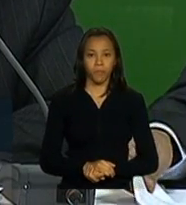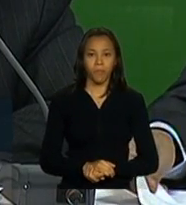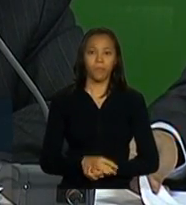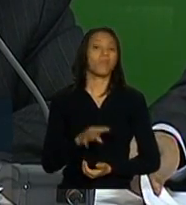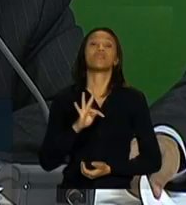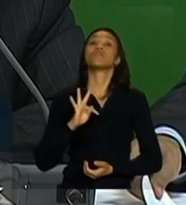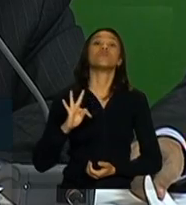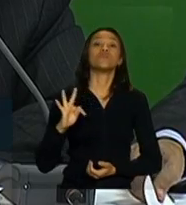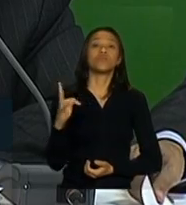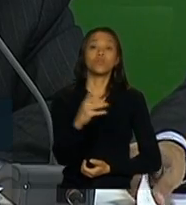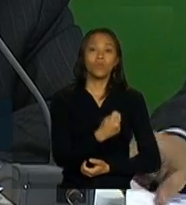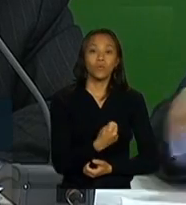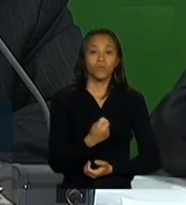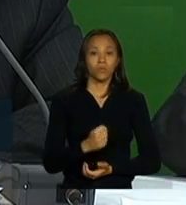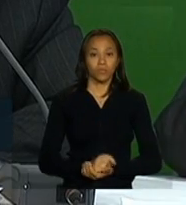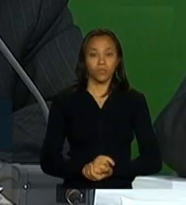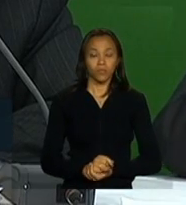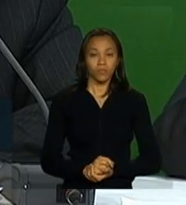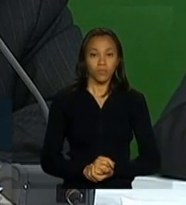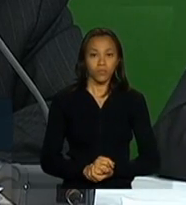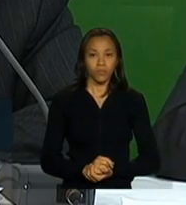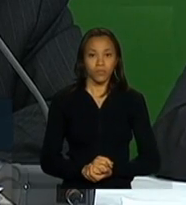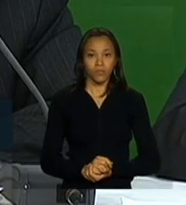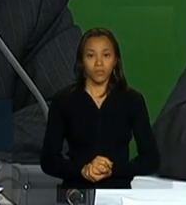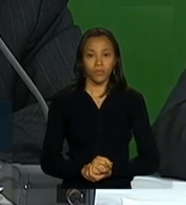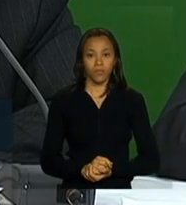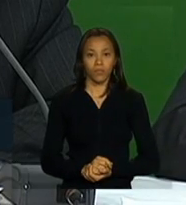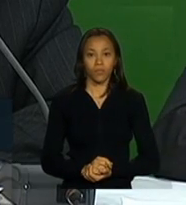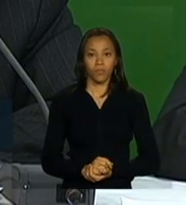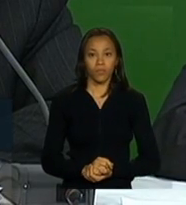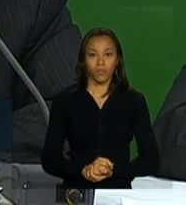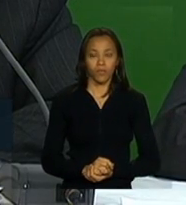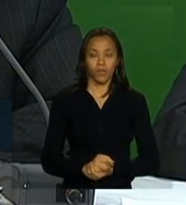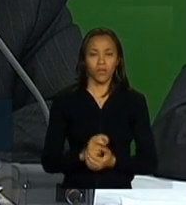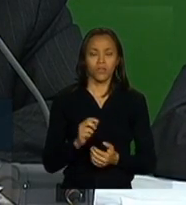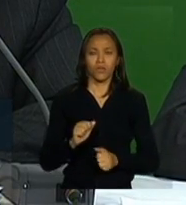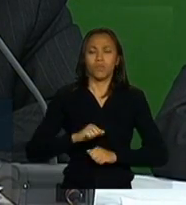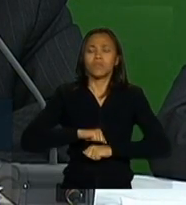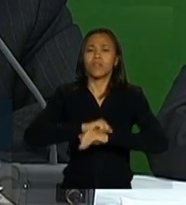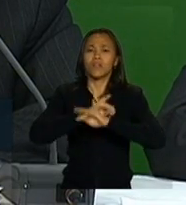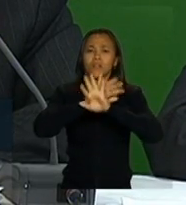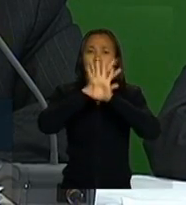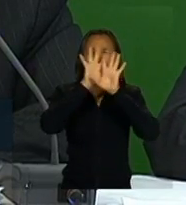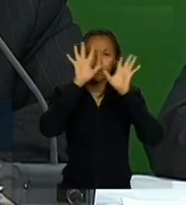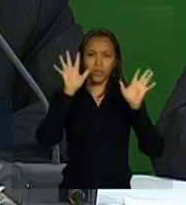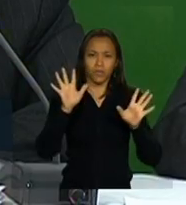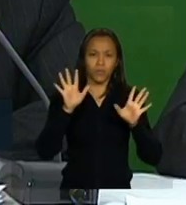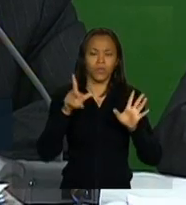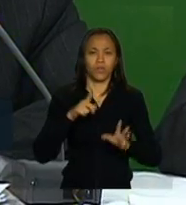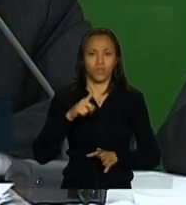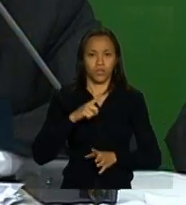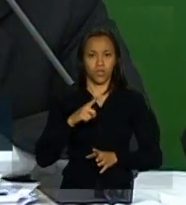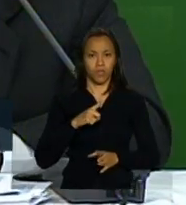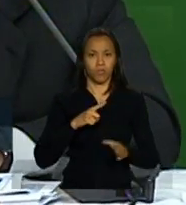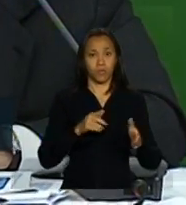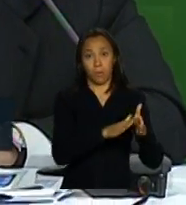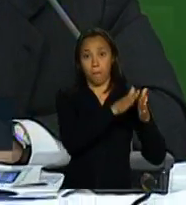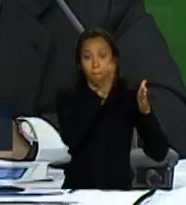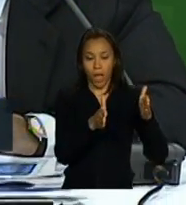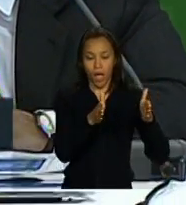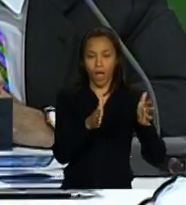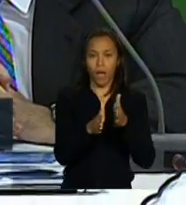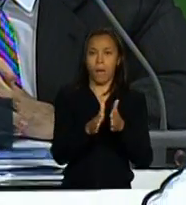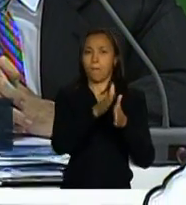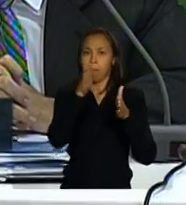Todos até 17,95. É só importante esclarecer que nós temos dois blocos em relação a arrendamentos,